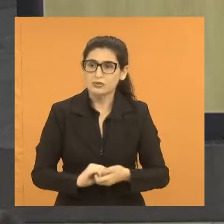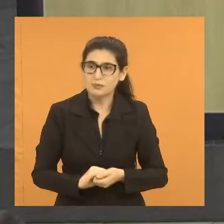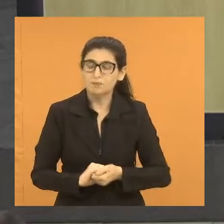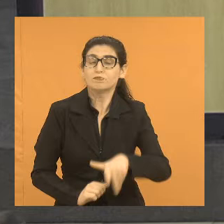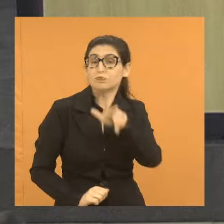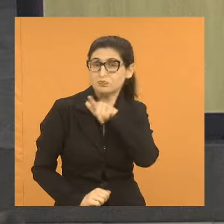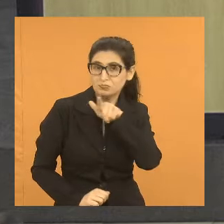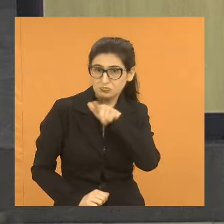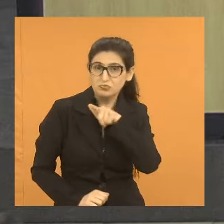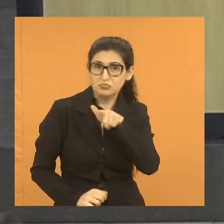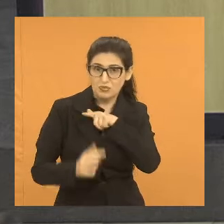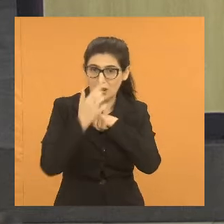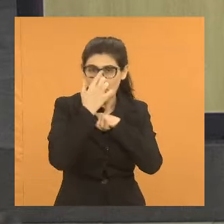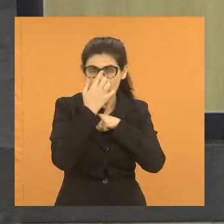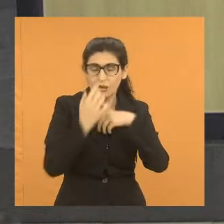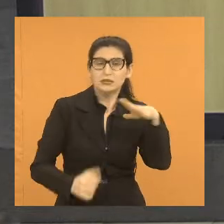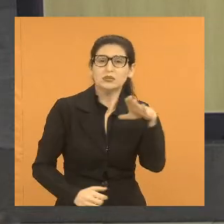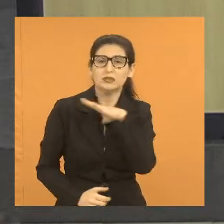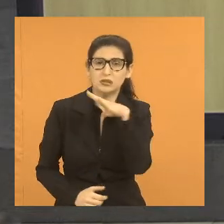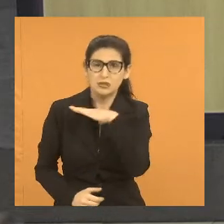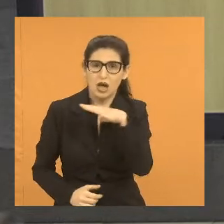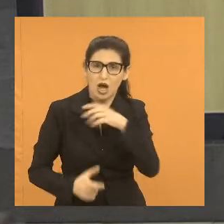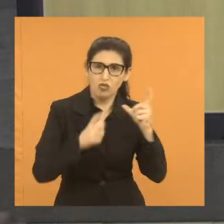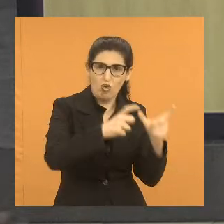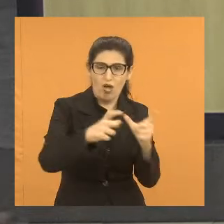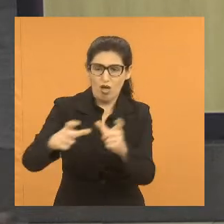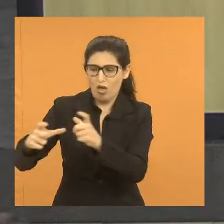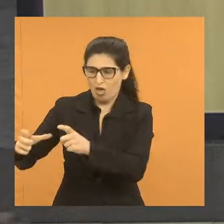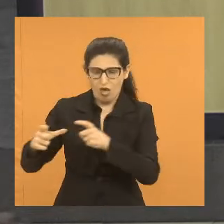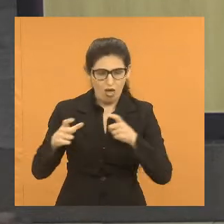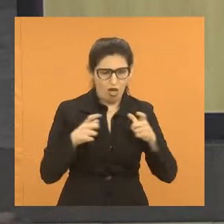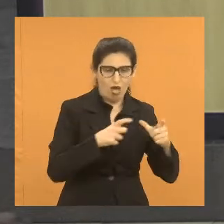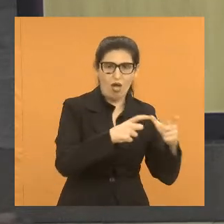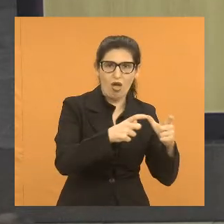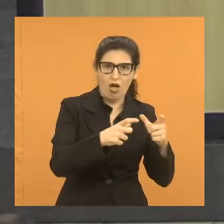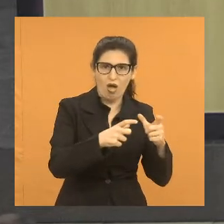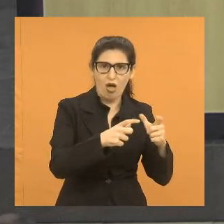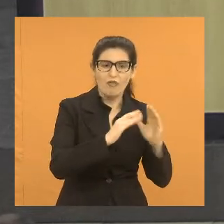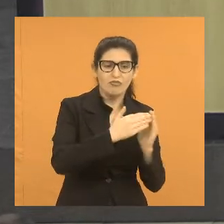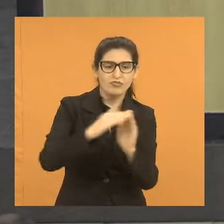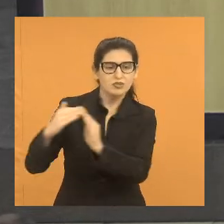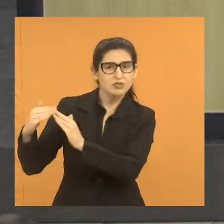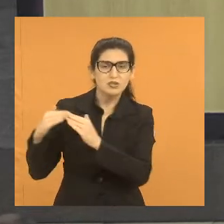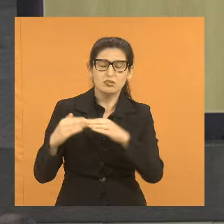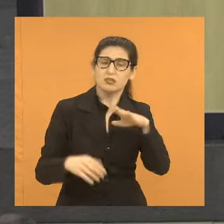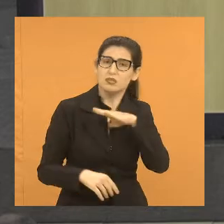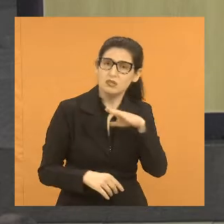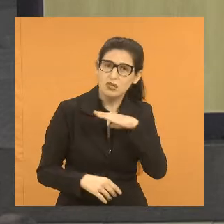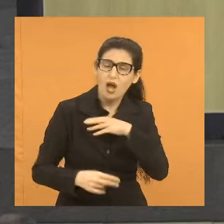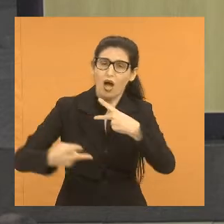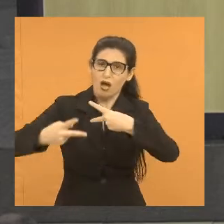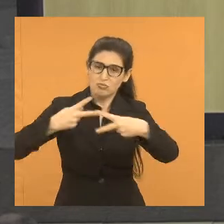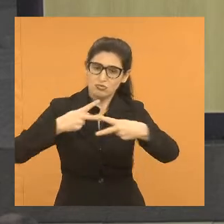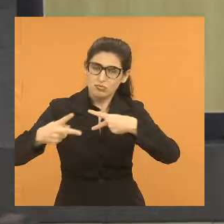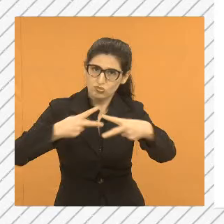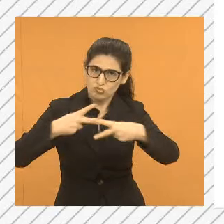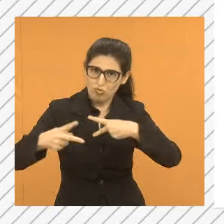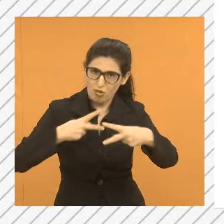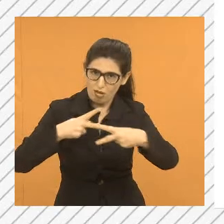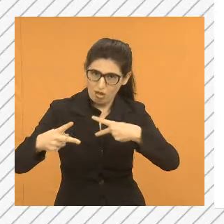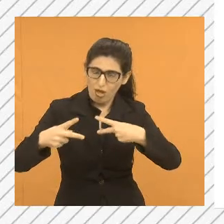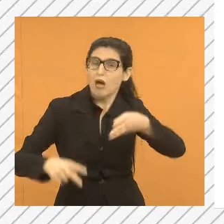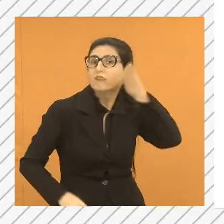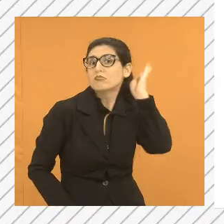temos alguns municípios que são nossas referências para tratamento em São José dos